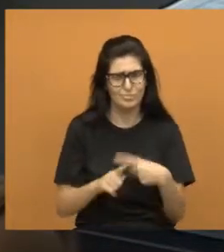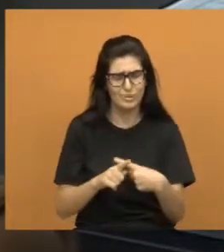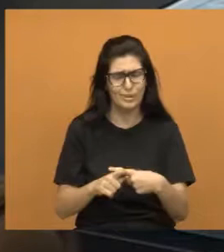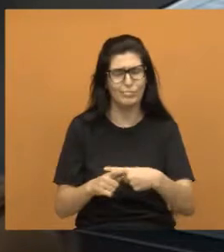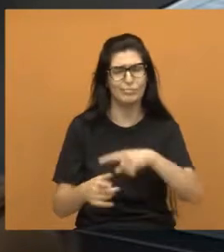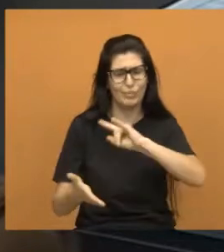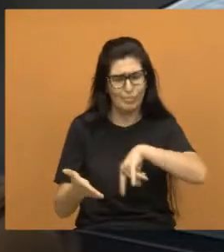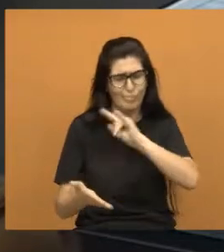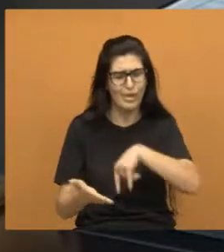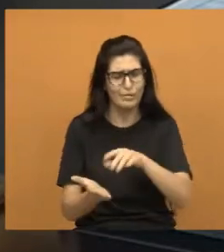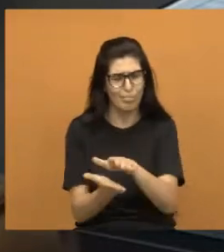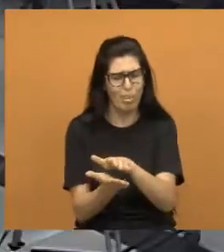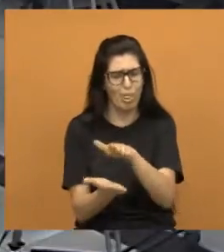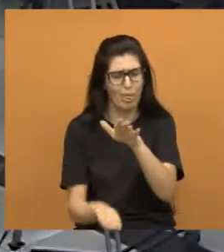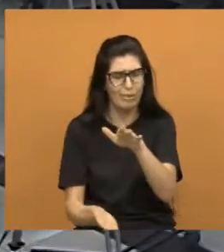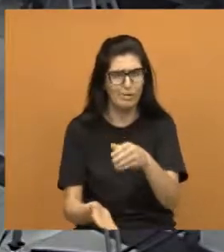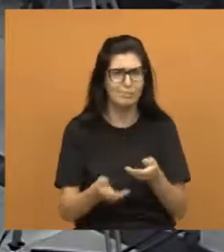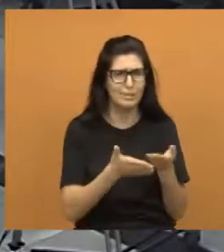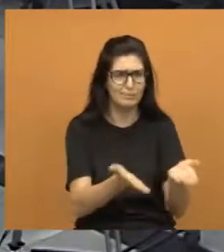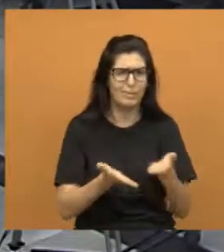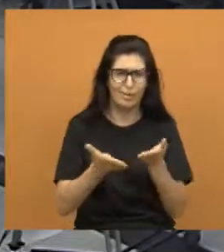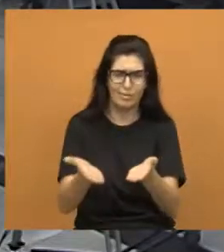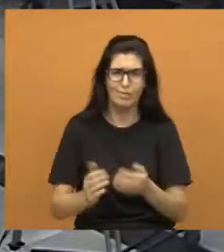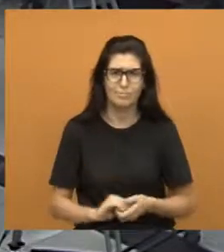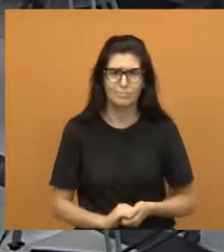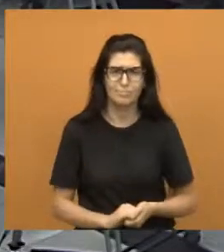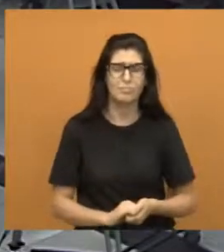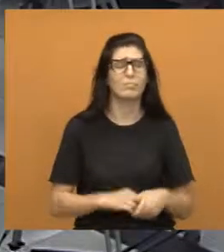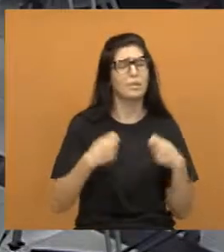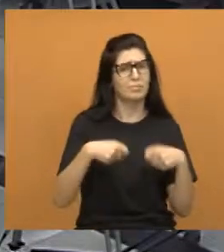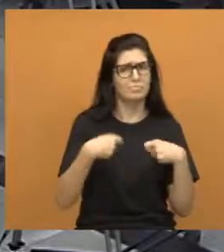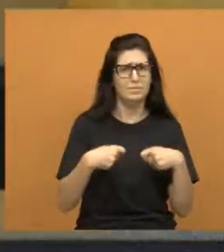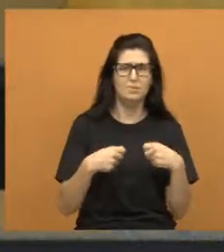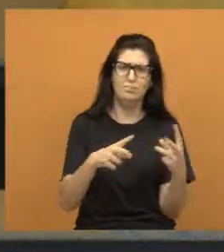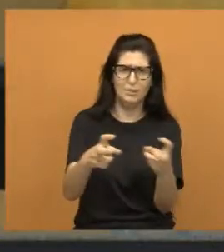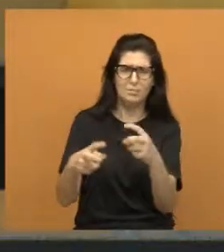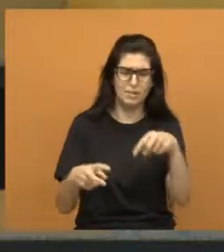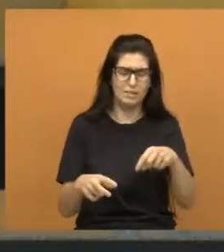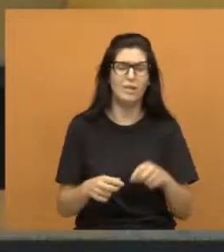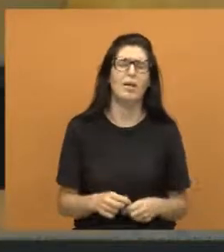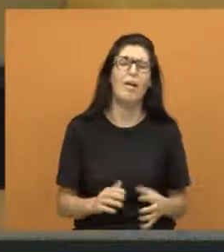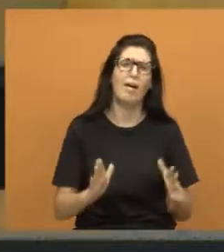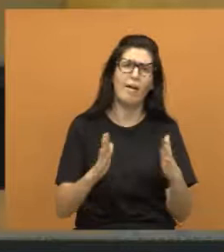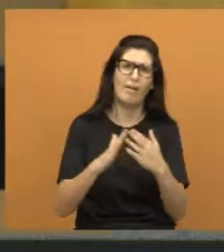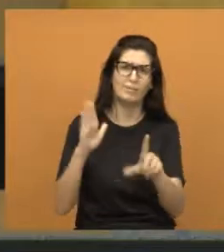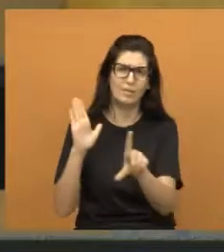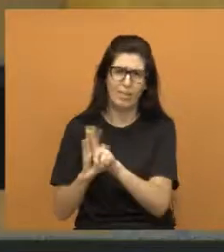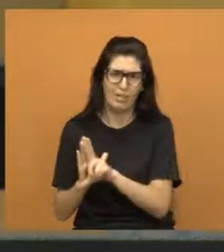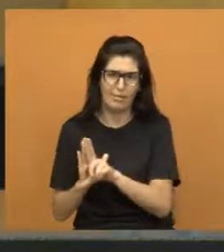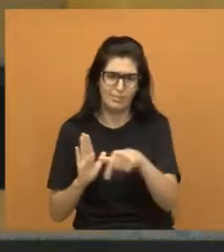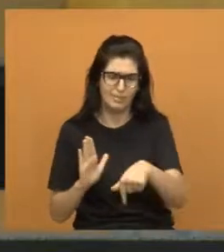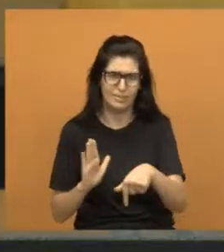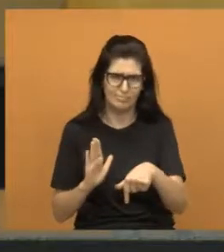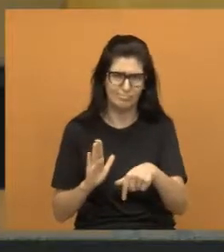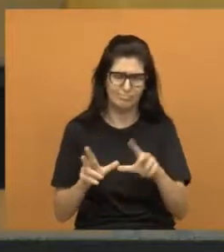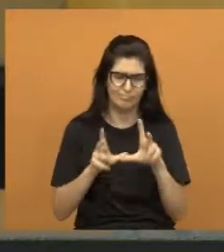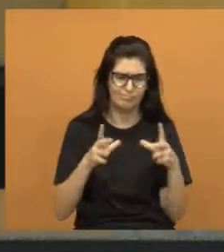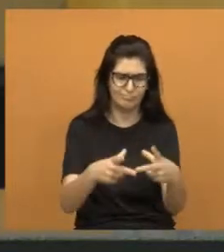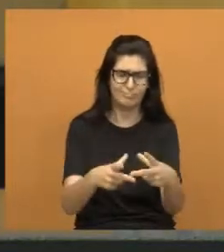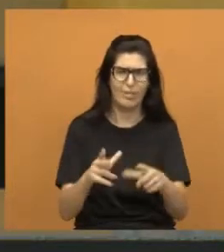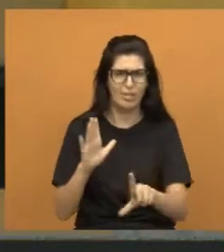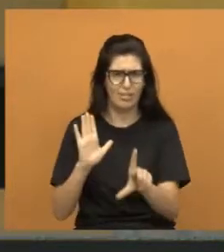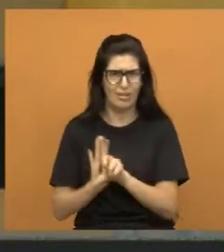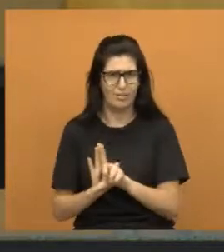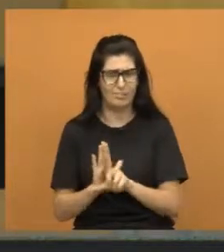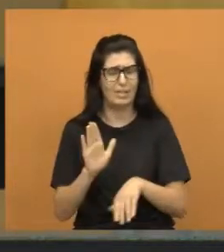Então, mas nós temos que ver, Paulinho, nós temos que ter entendimento, porque nós estamos aqui na Casa das Leis. Muitas vezes a lei, ela